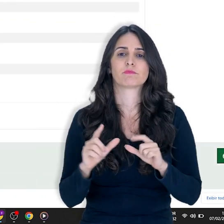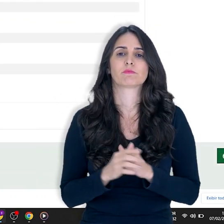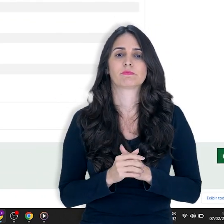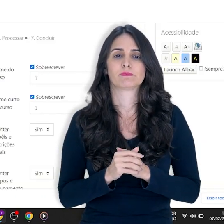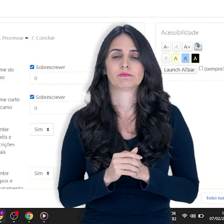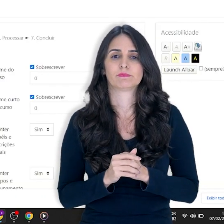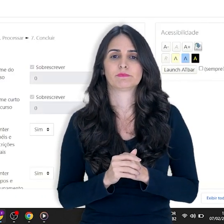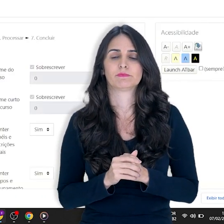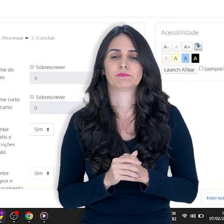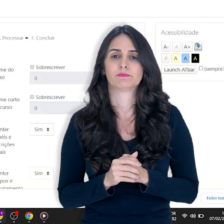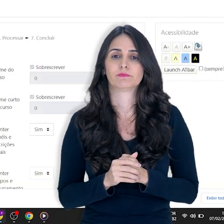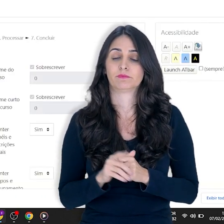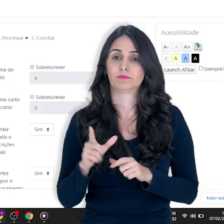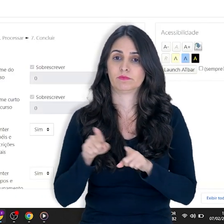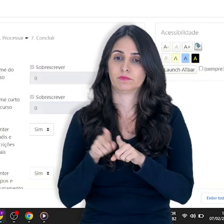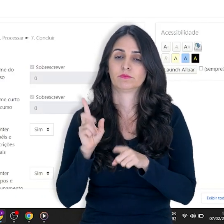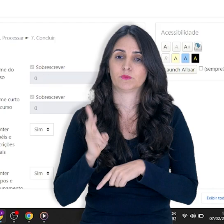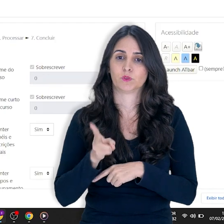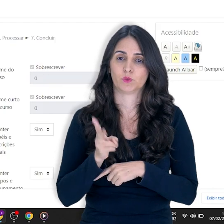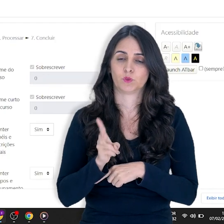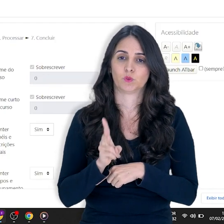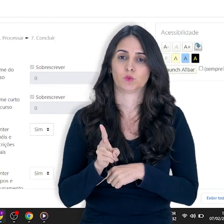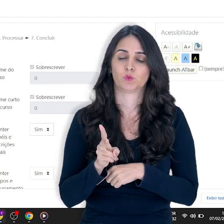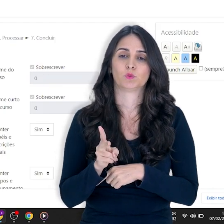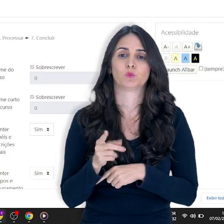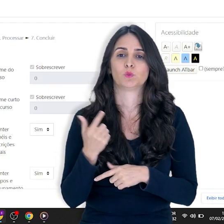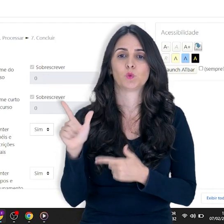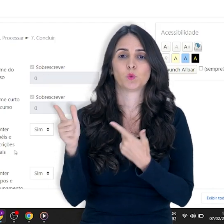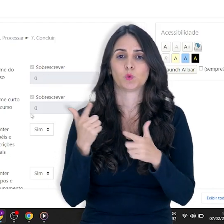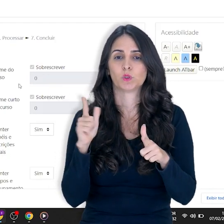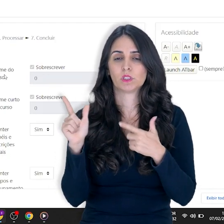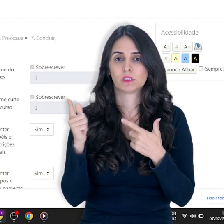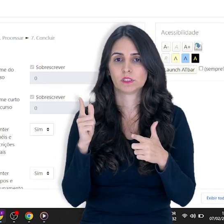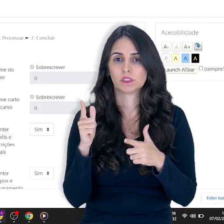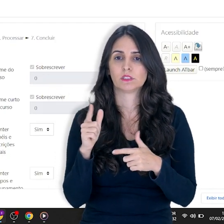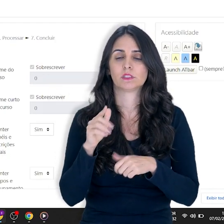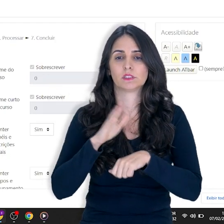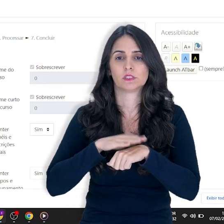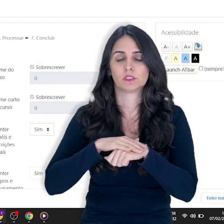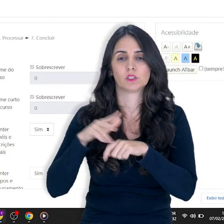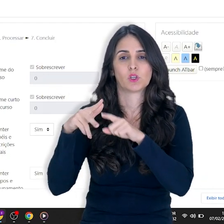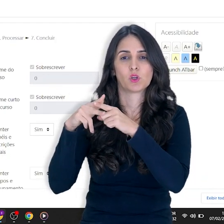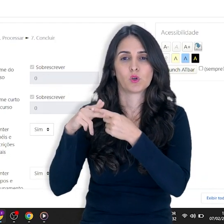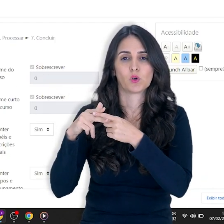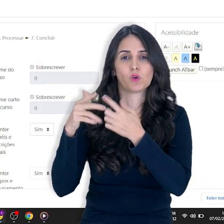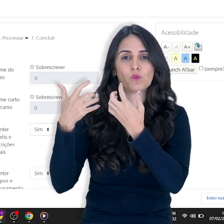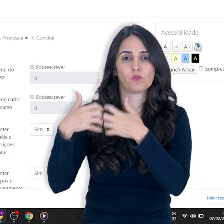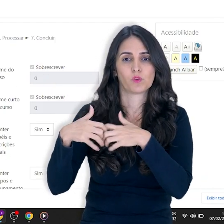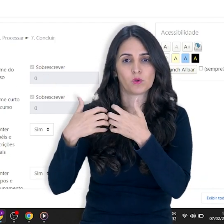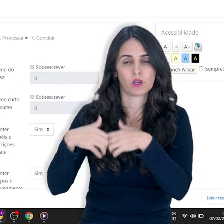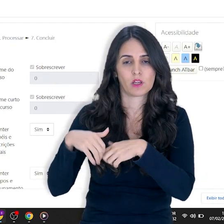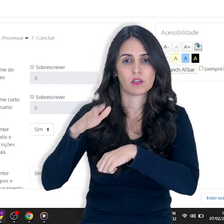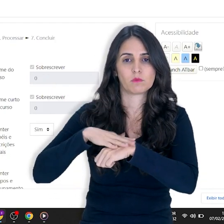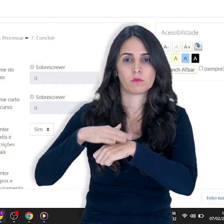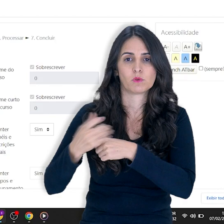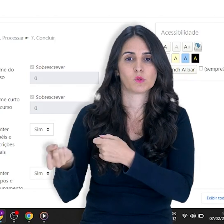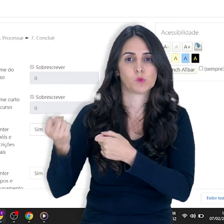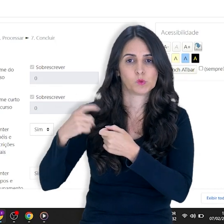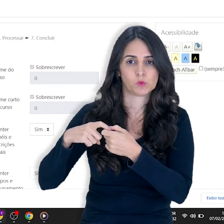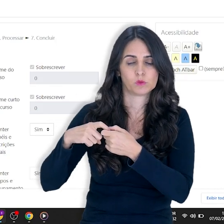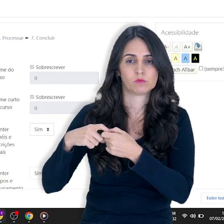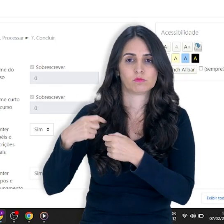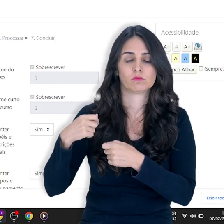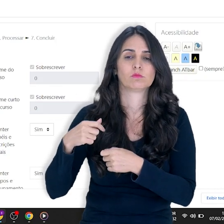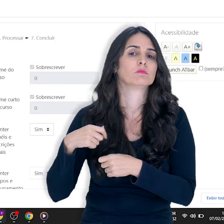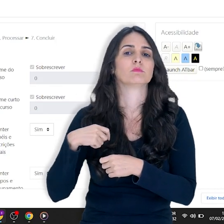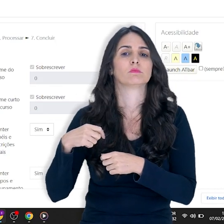botão próximo. Aqui também continua outras opções, né, para você configurar nesse